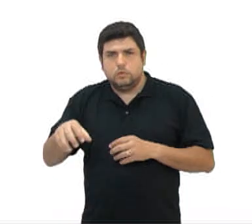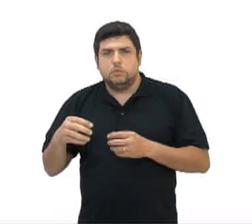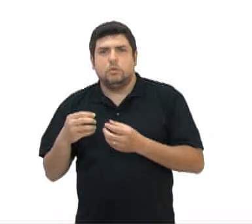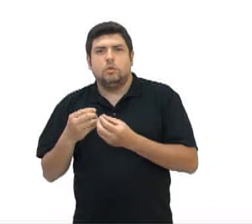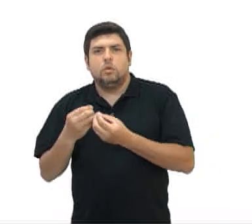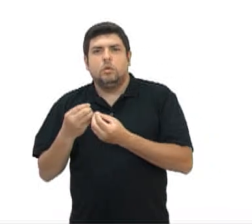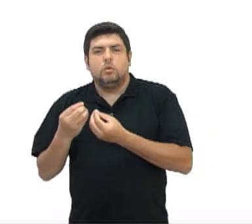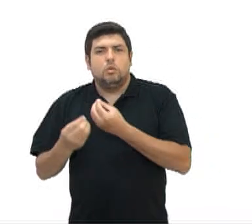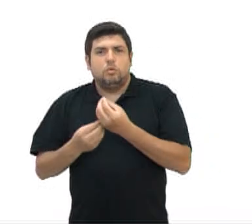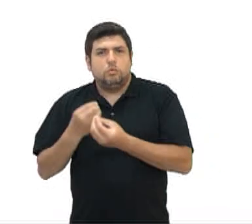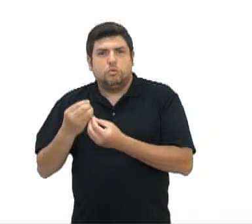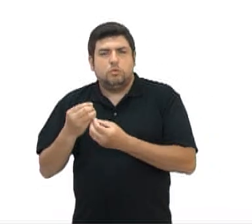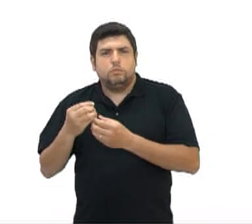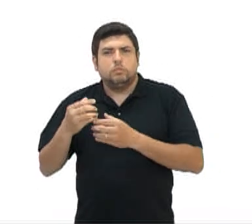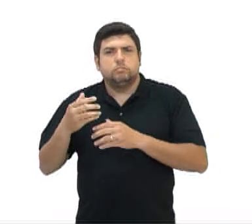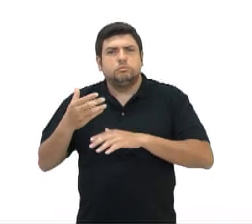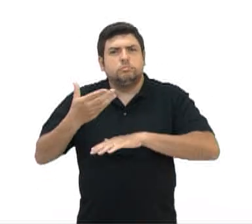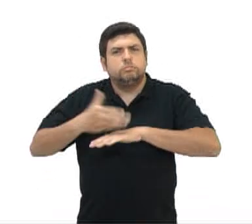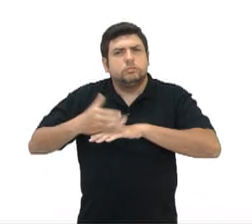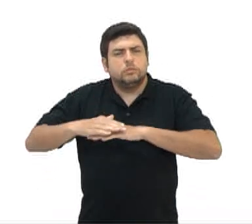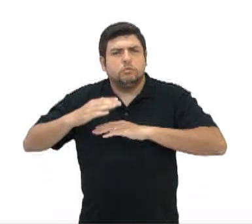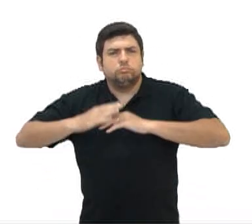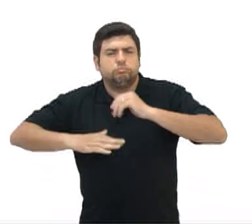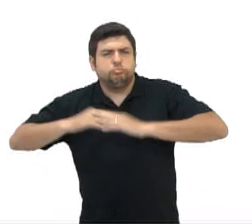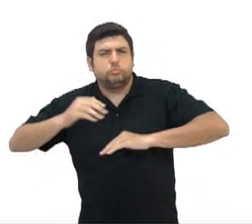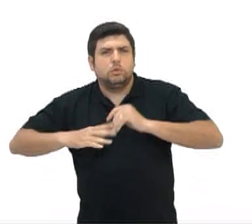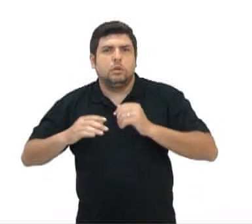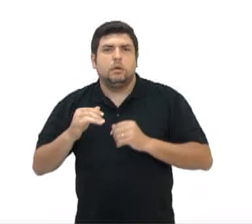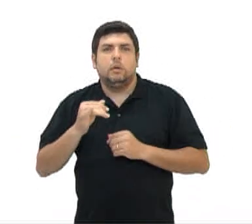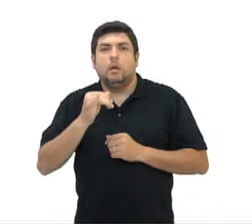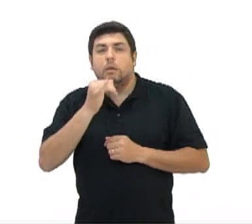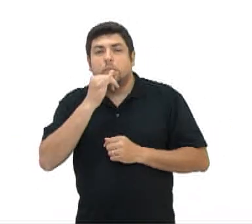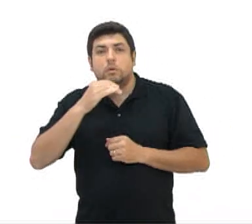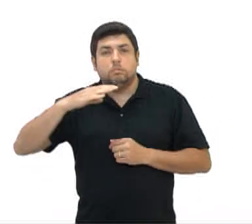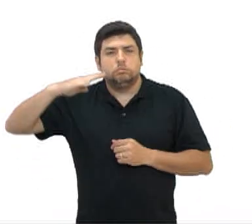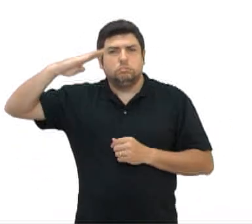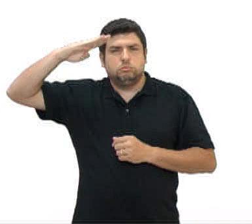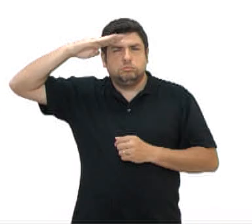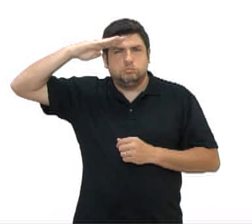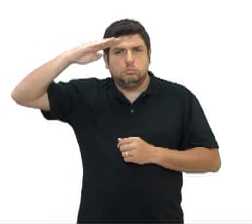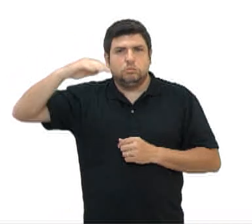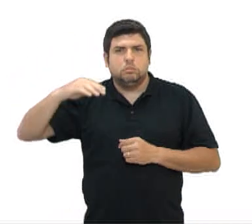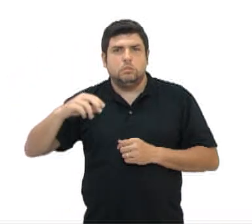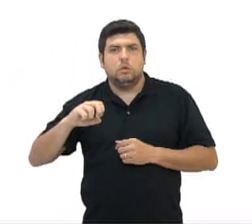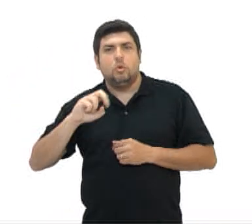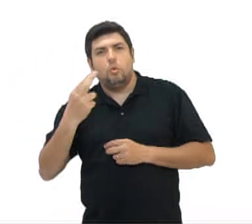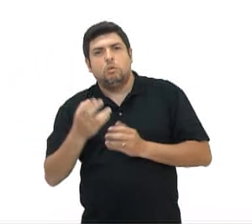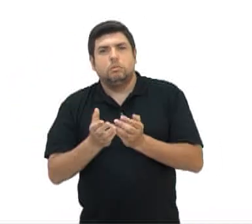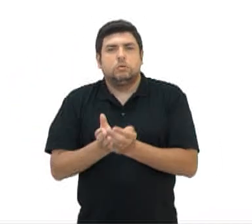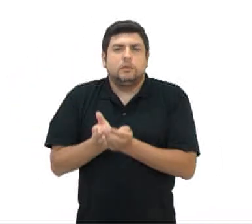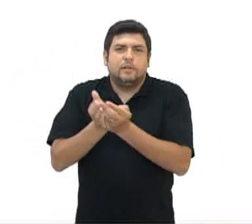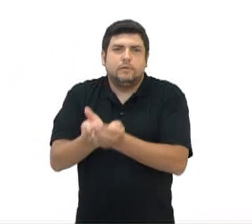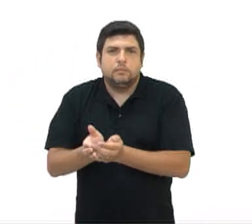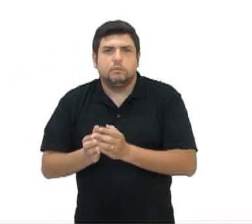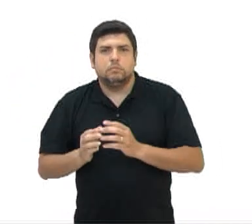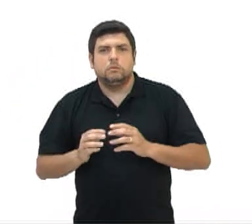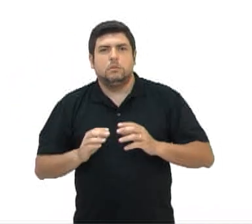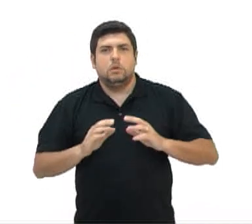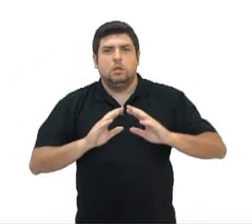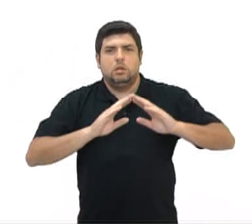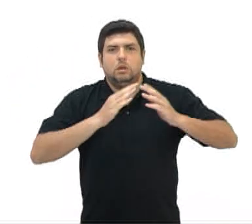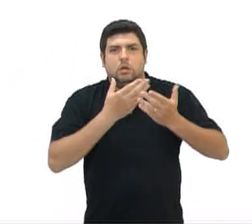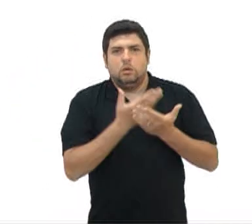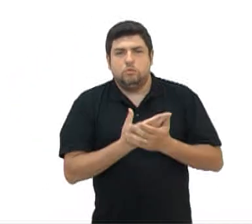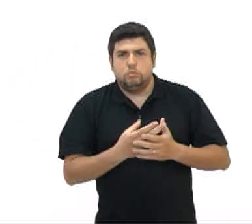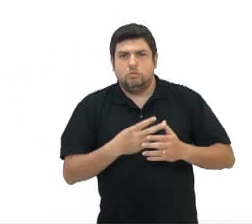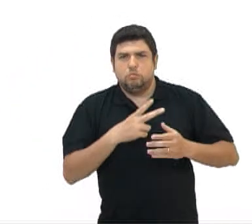tarefa instrumental, tais como quartéis, navios, escolas internas, campos de trabalho,